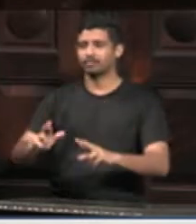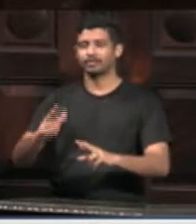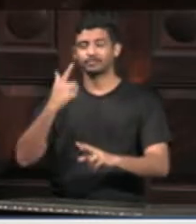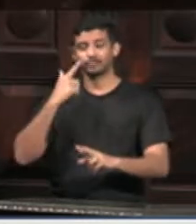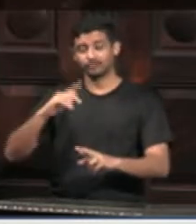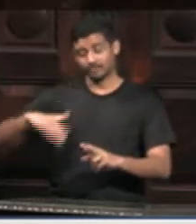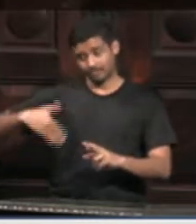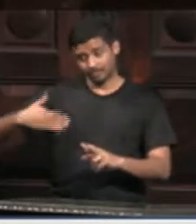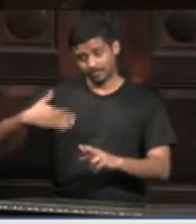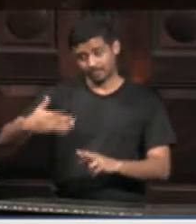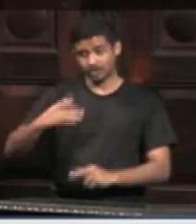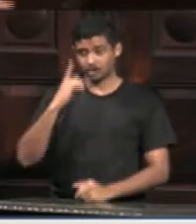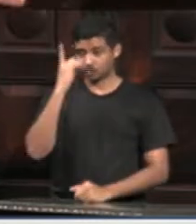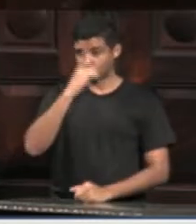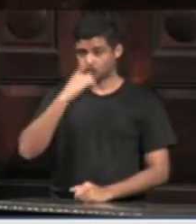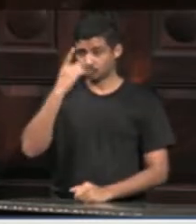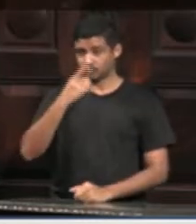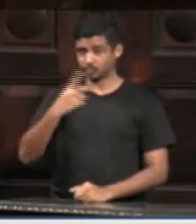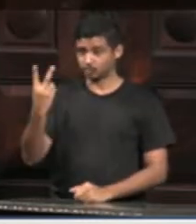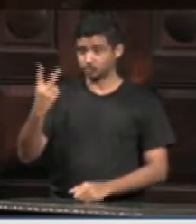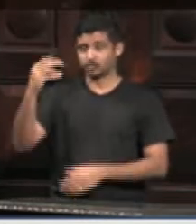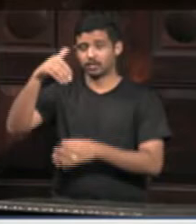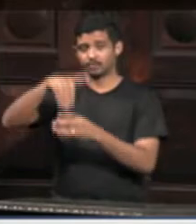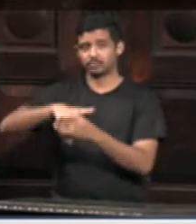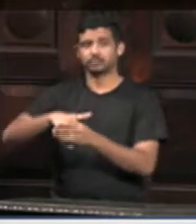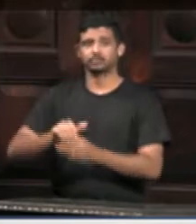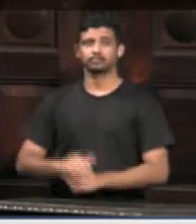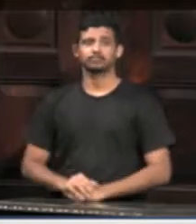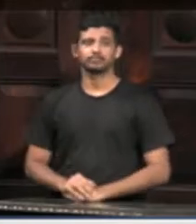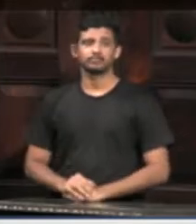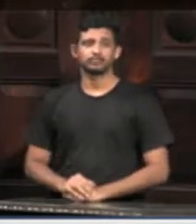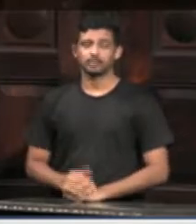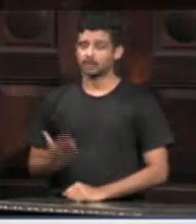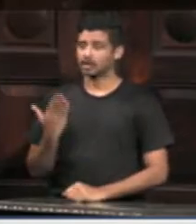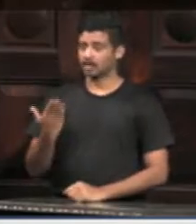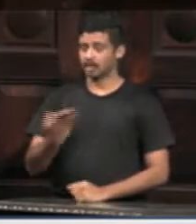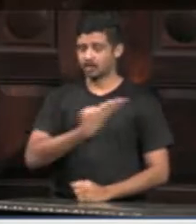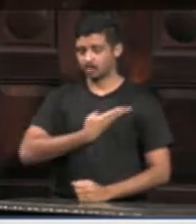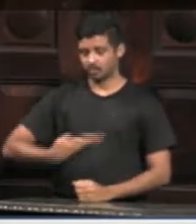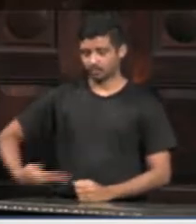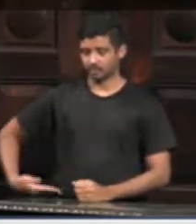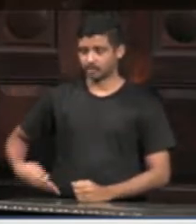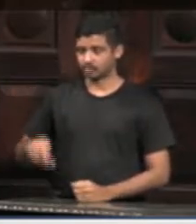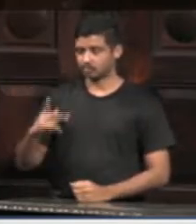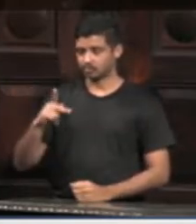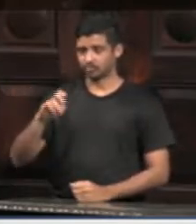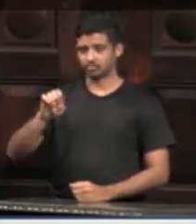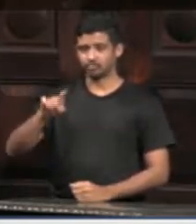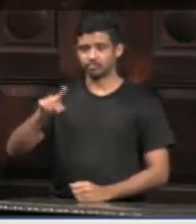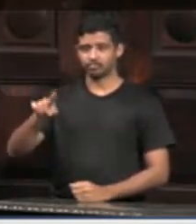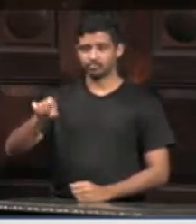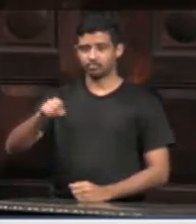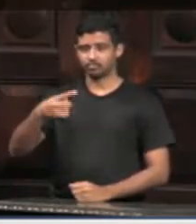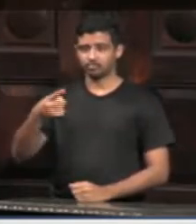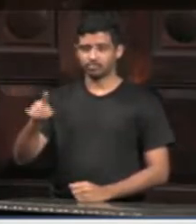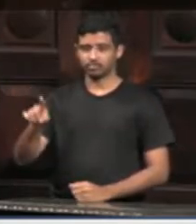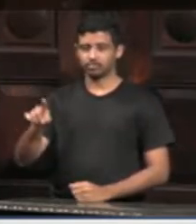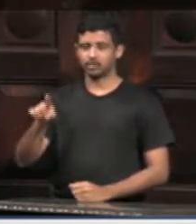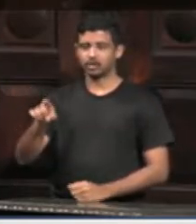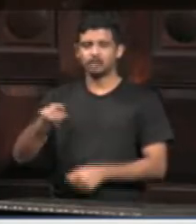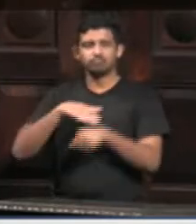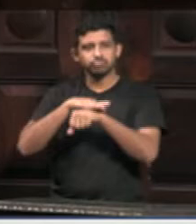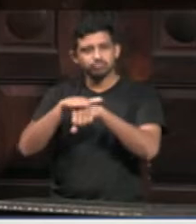turno agora no domingo, que possa o governador Pezão conversar com o